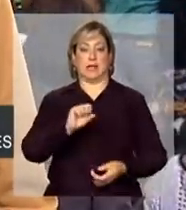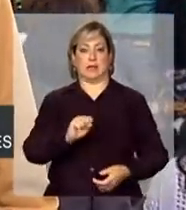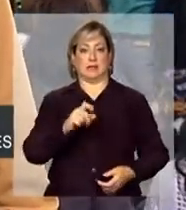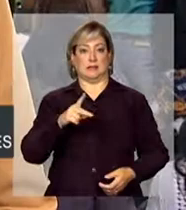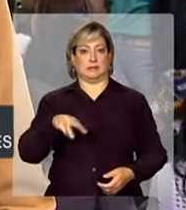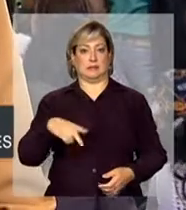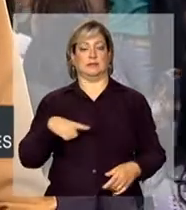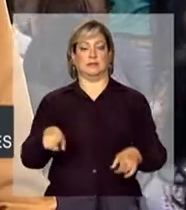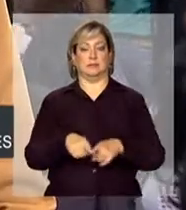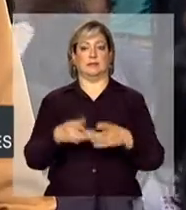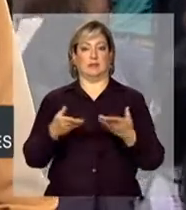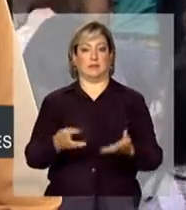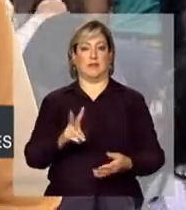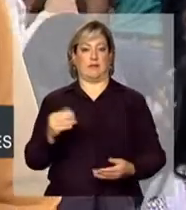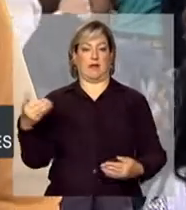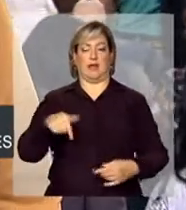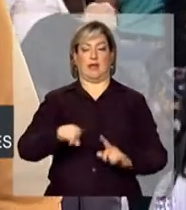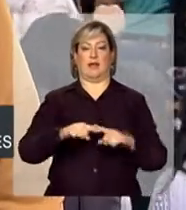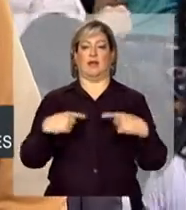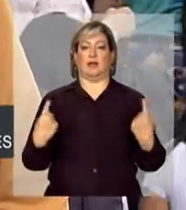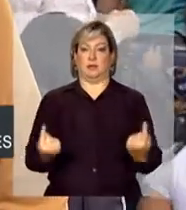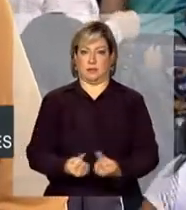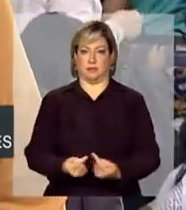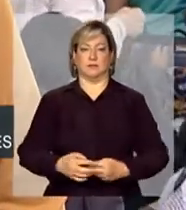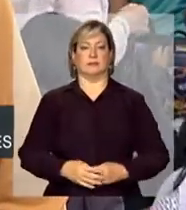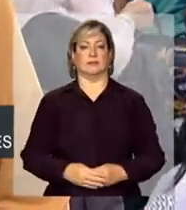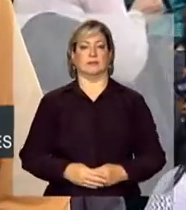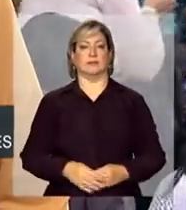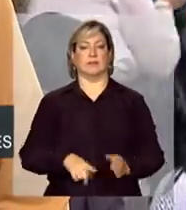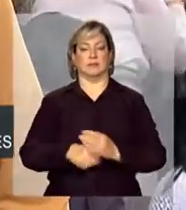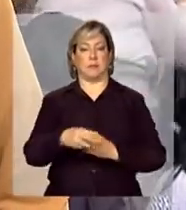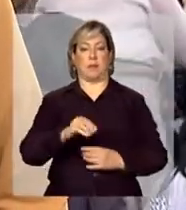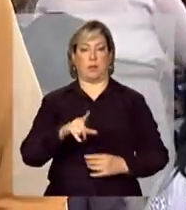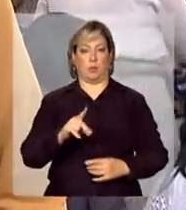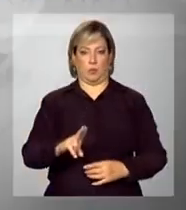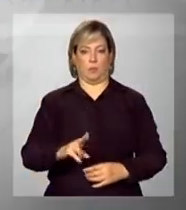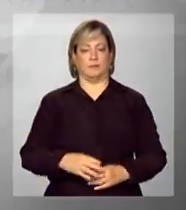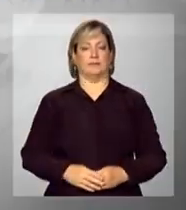políticas para as mulheres da presidência da república